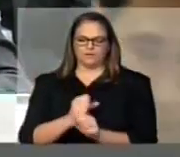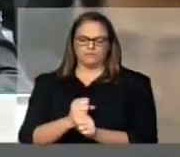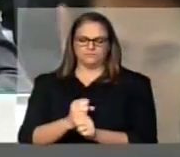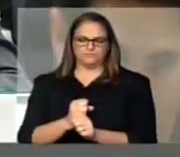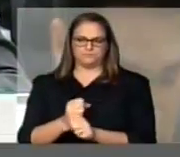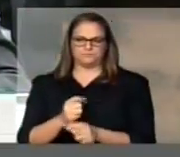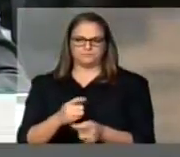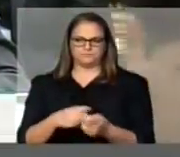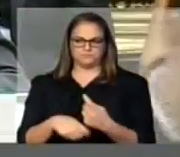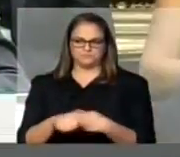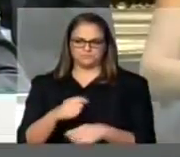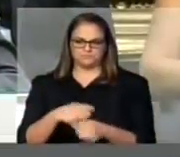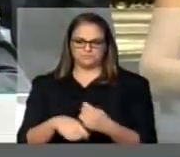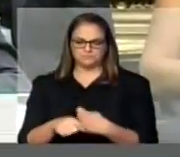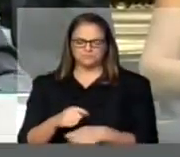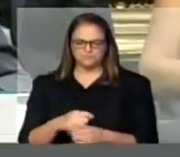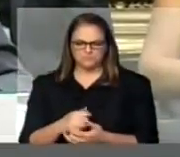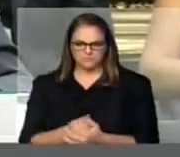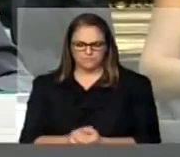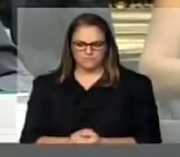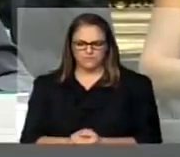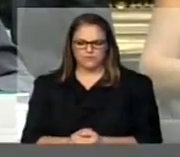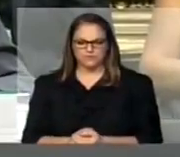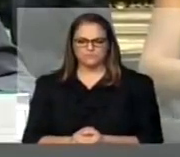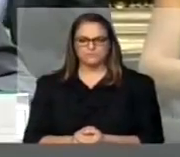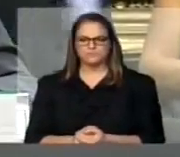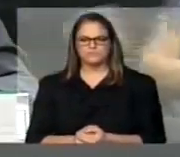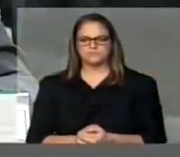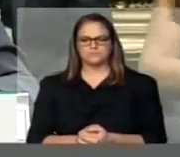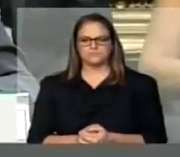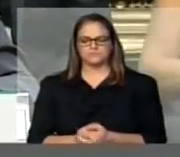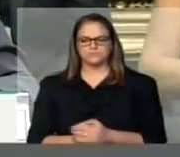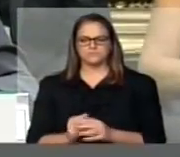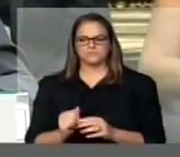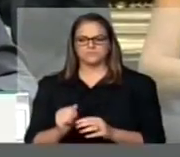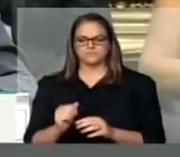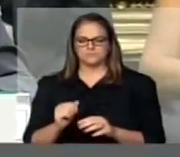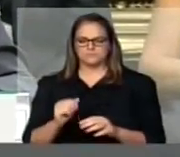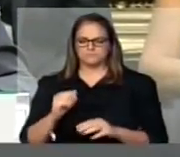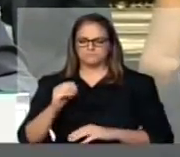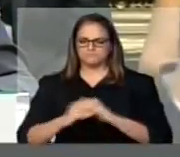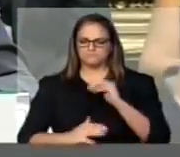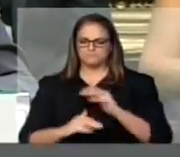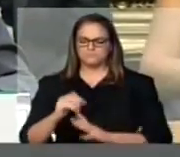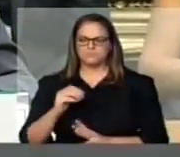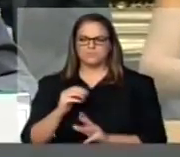distorceram as contas públicas. A formação de economista,